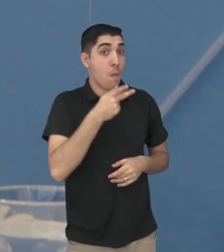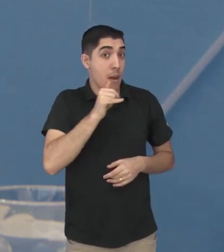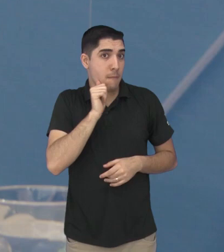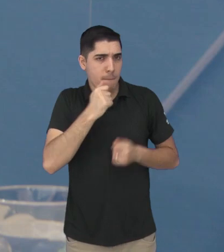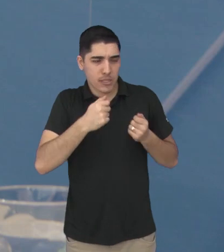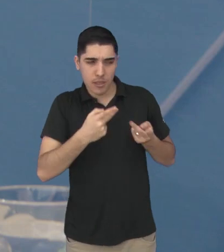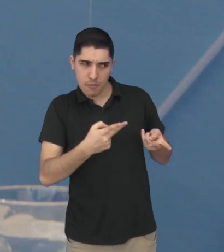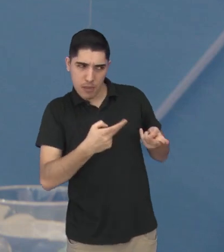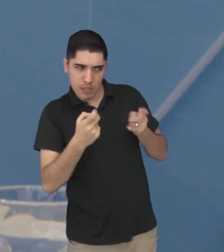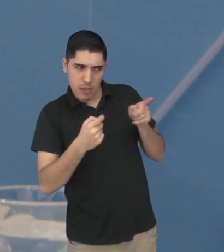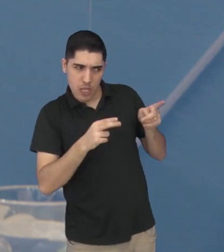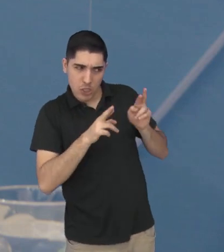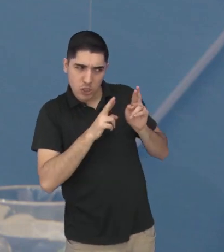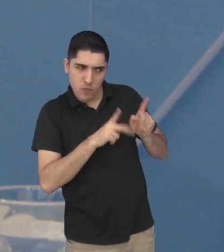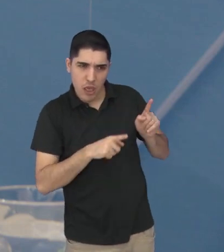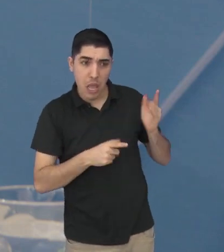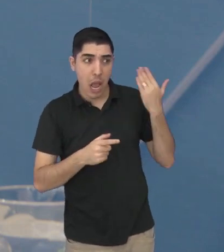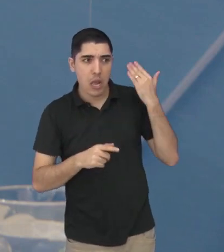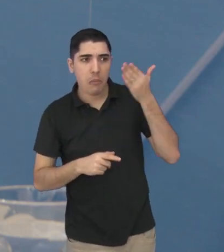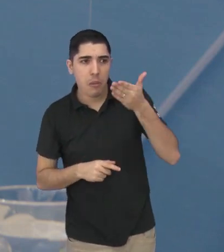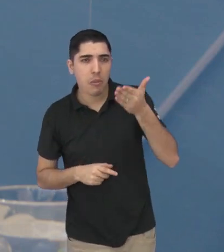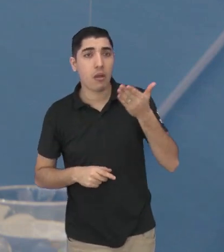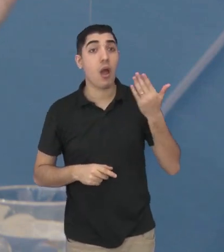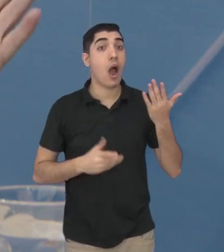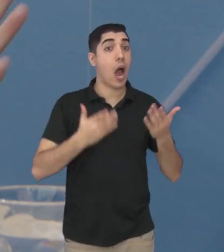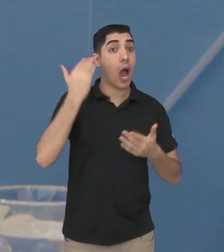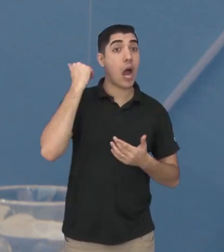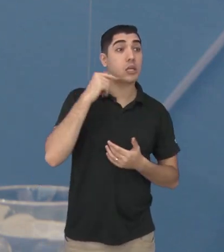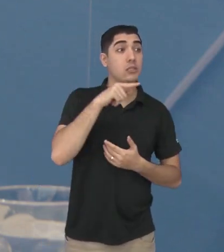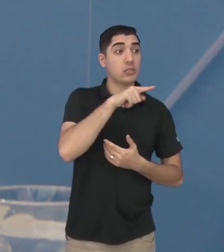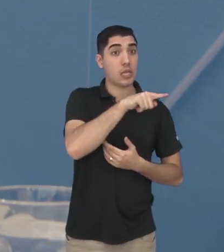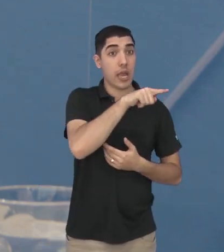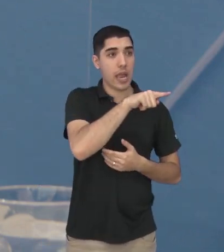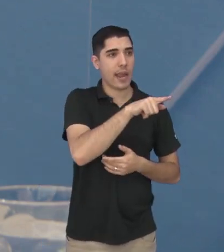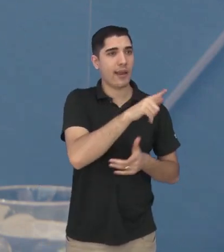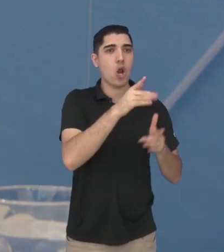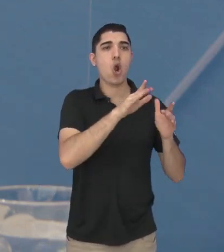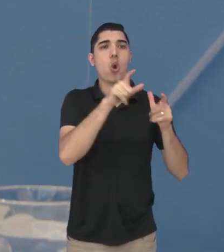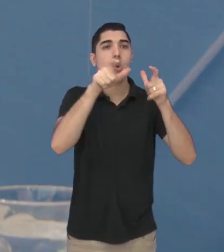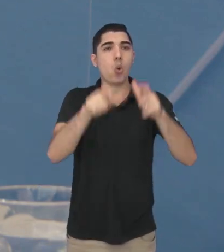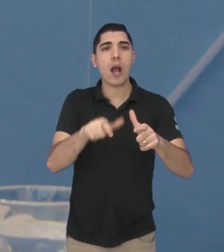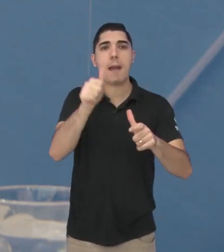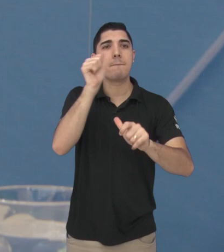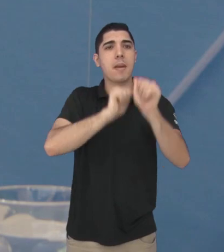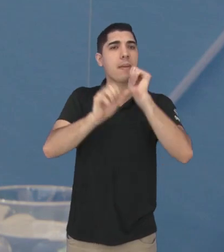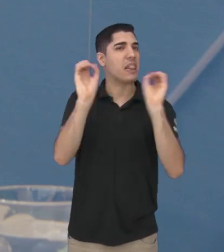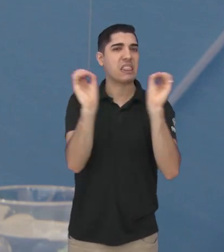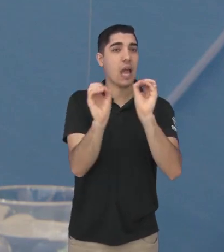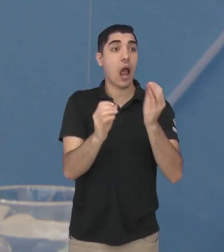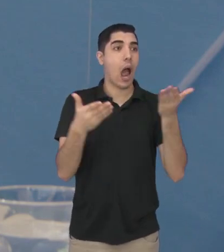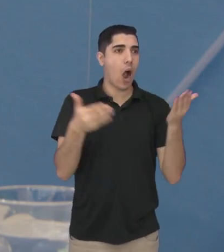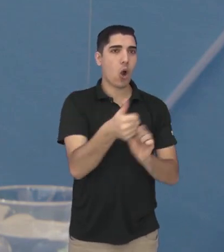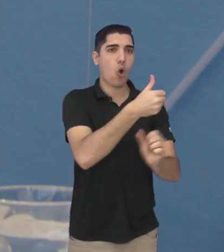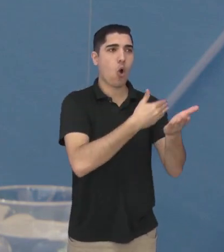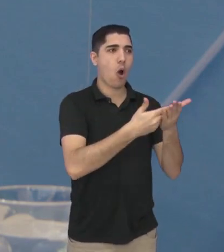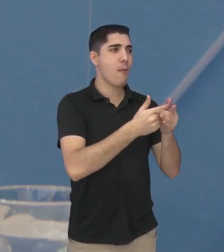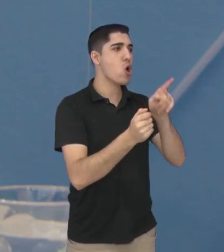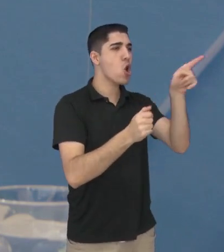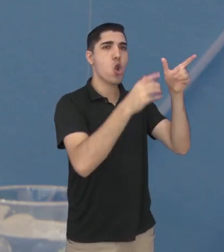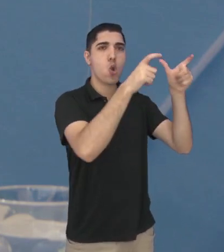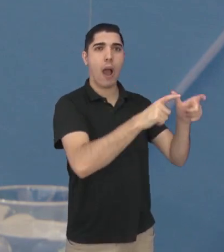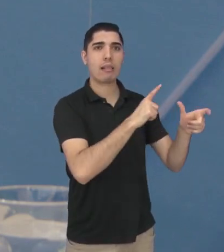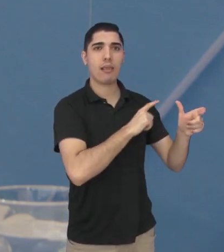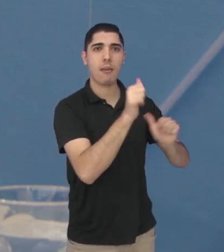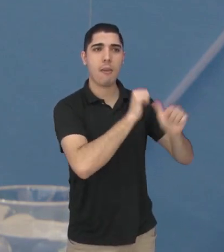coisa diferente. Ou se eu ia em lugares que antes não tinha bebida, agora eu só vou no lugar que tem bebida, tem alguma coisa diferente. Então,